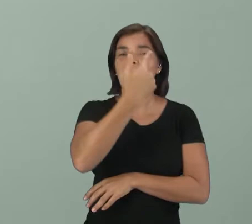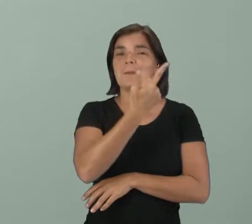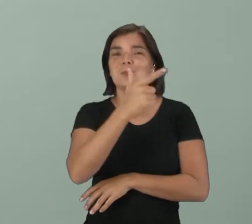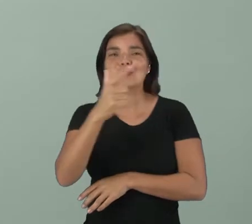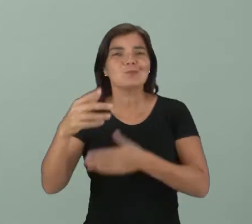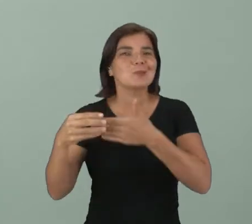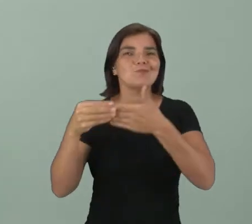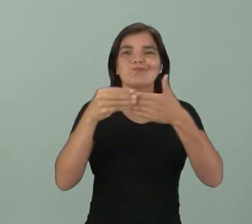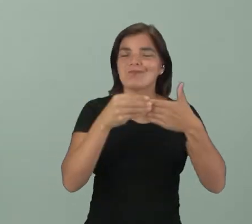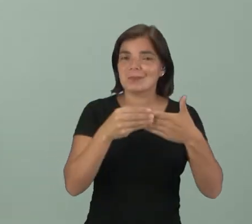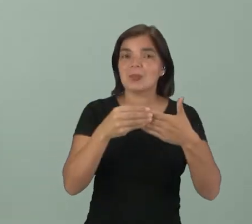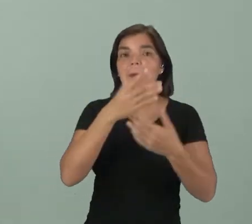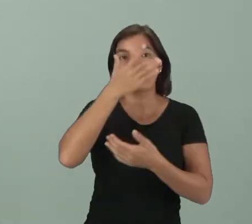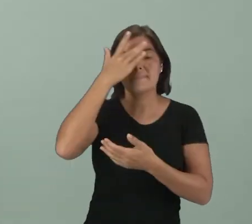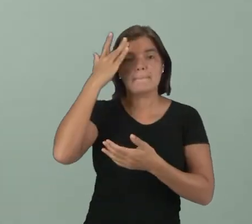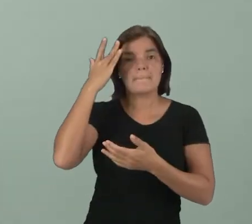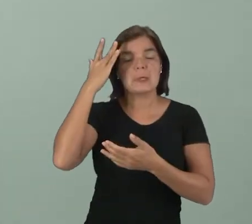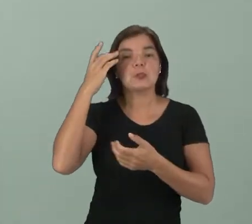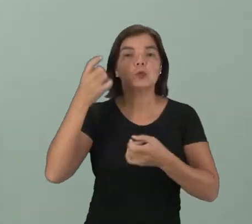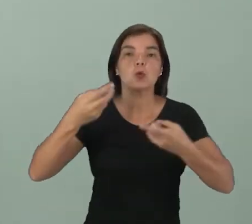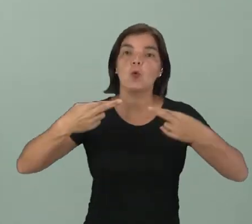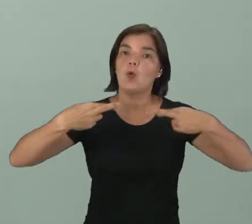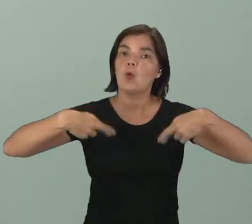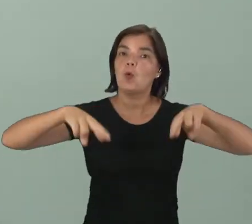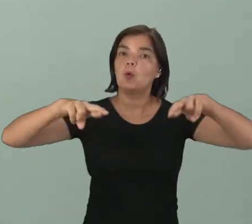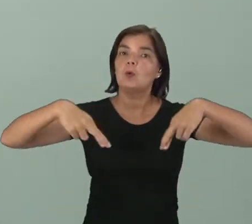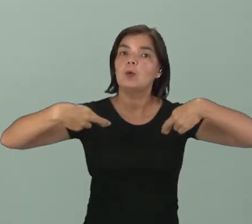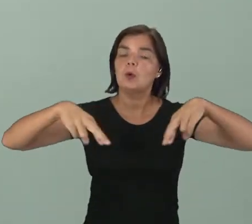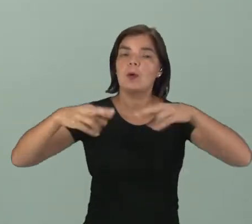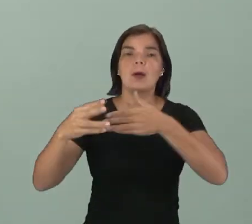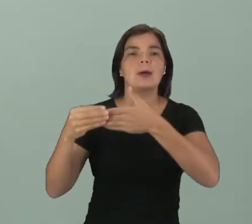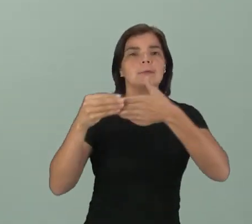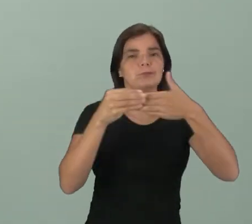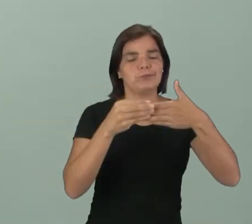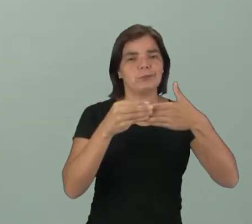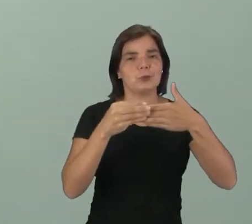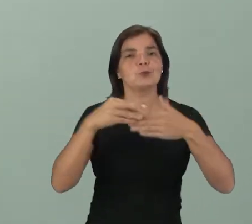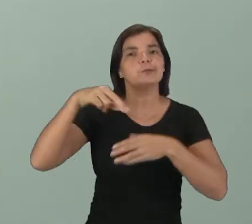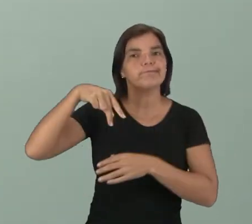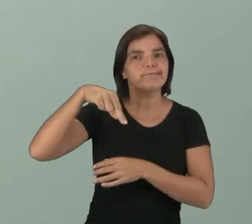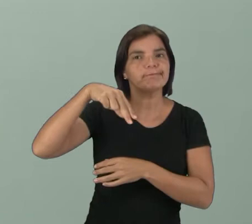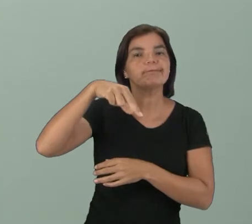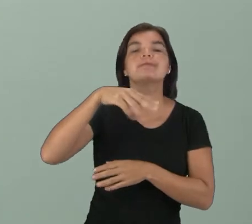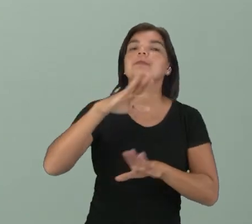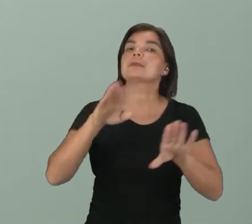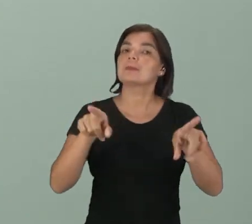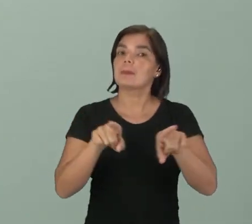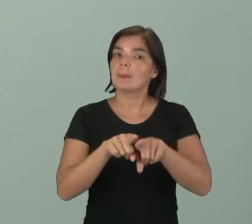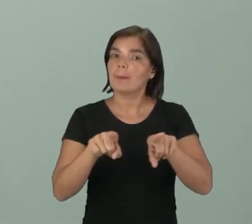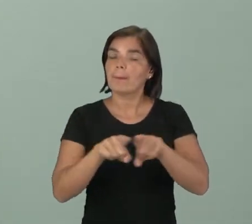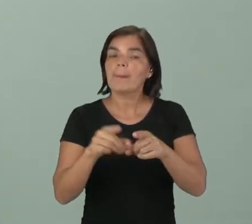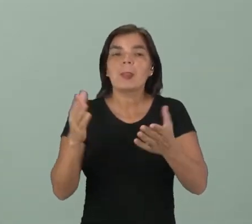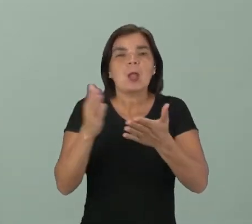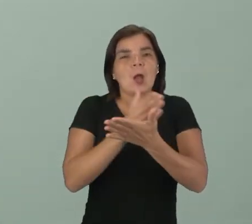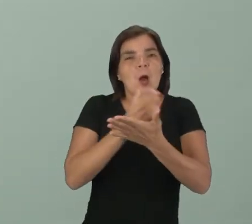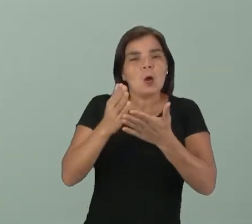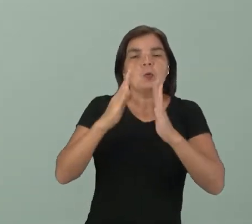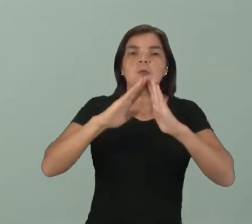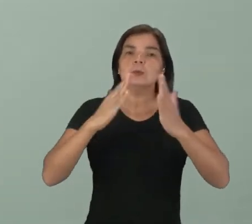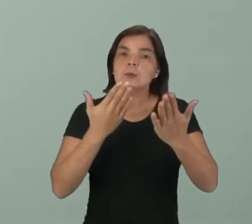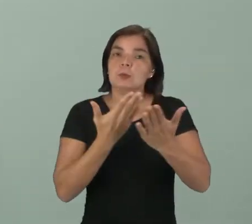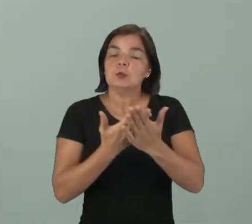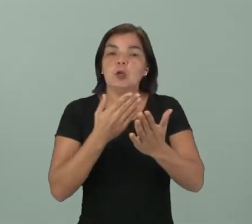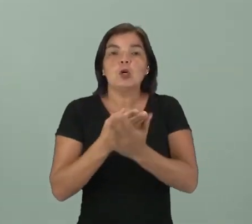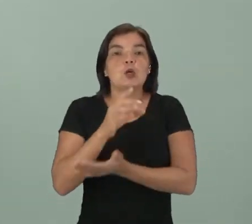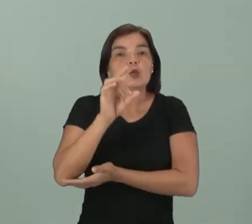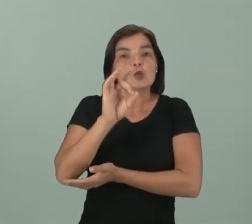função de não ter transporte com a pessoa na rede várias pessoas ajudando nesse é transporte além do que algumas